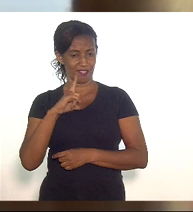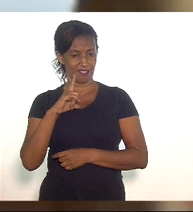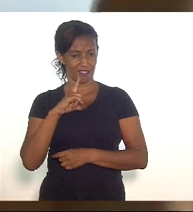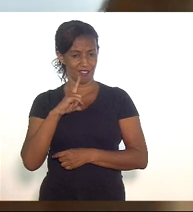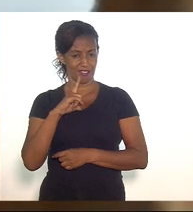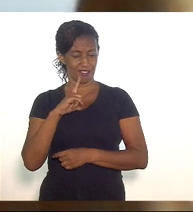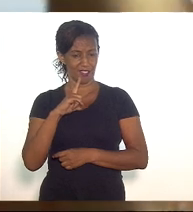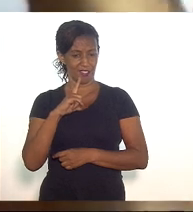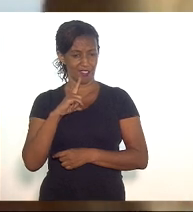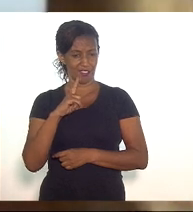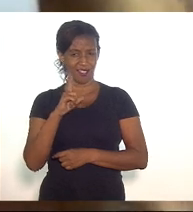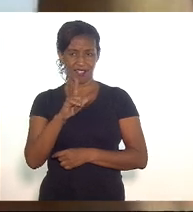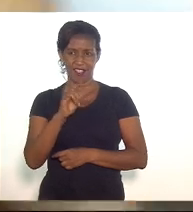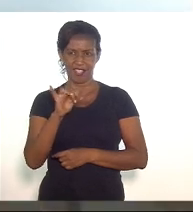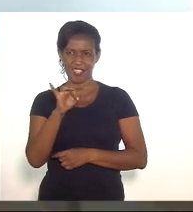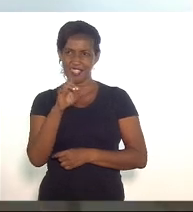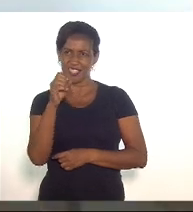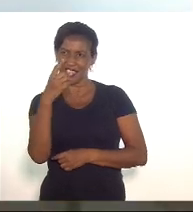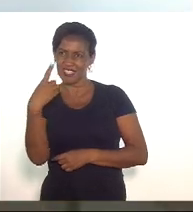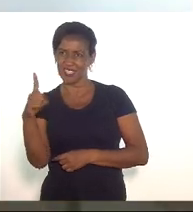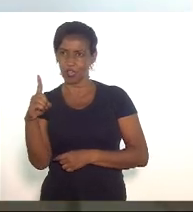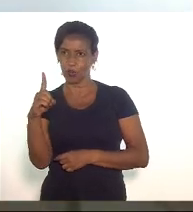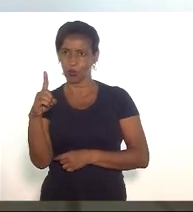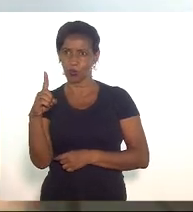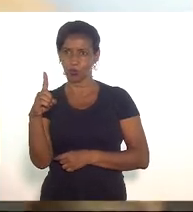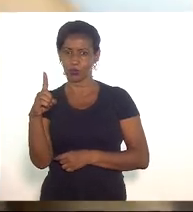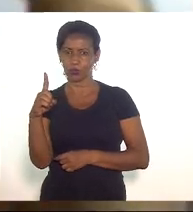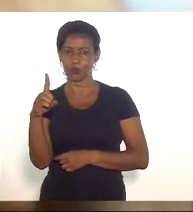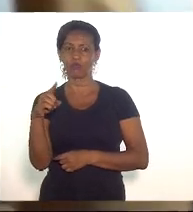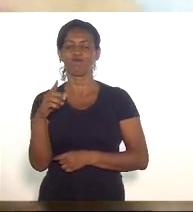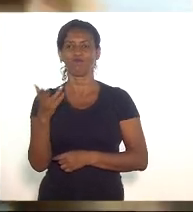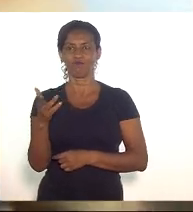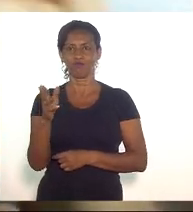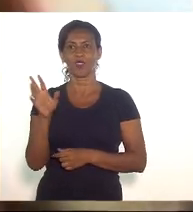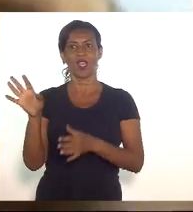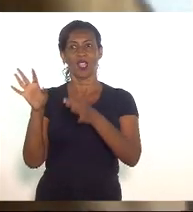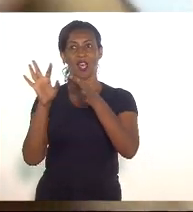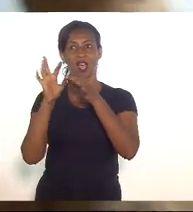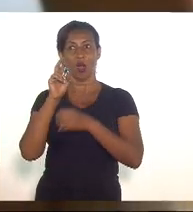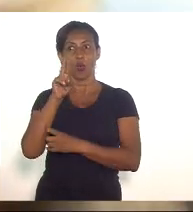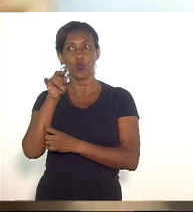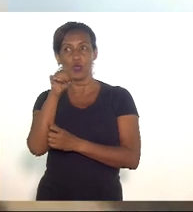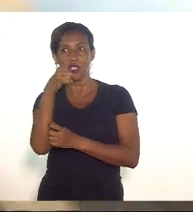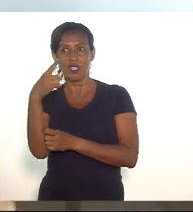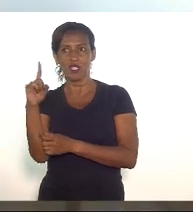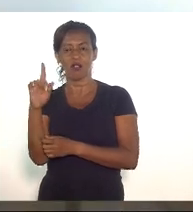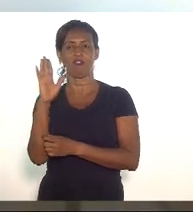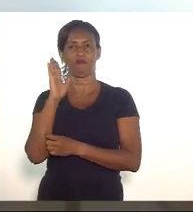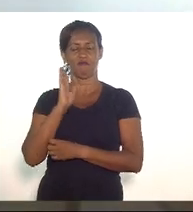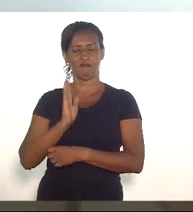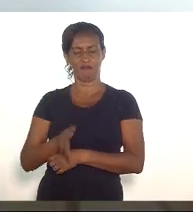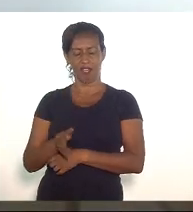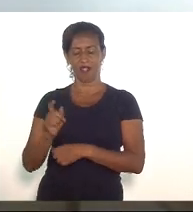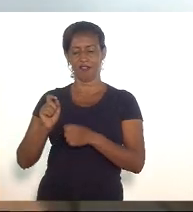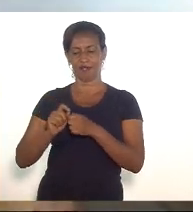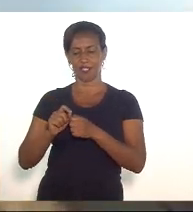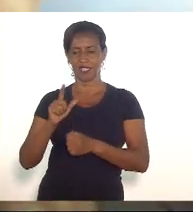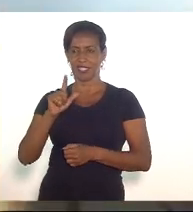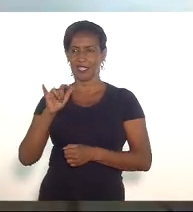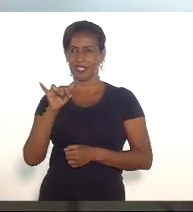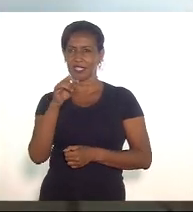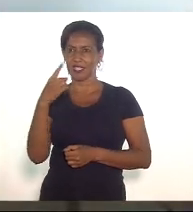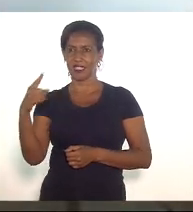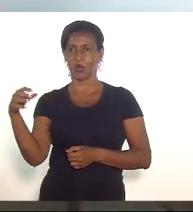as licitações das termoelétricas. A União vai licitar, através das suas instituições,